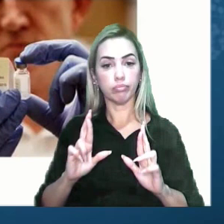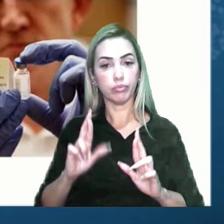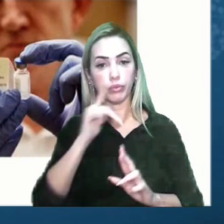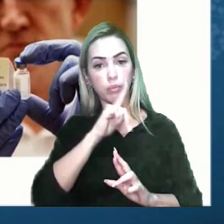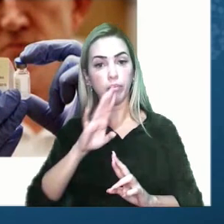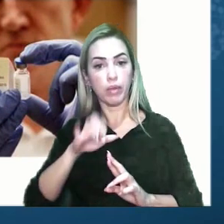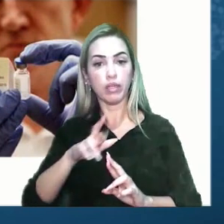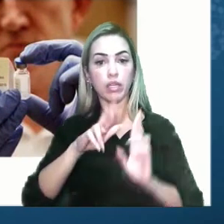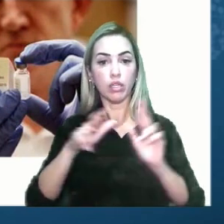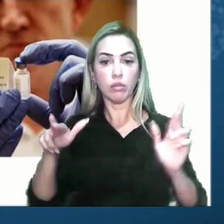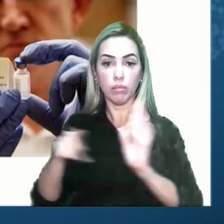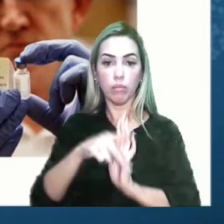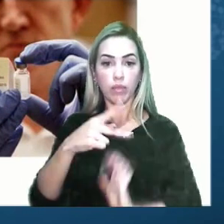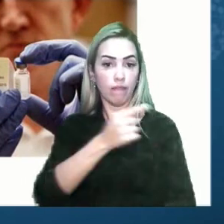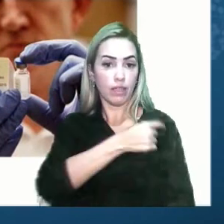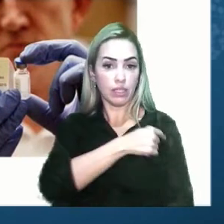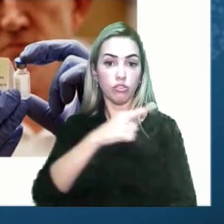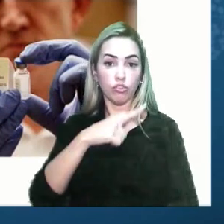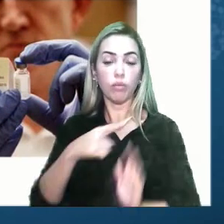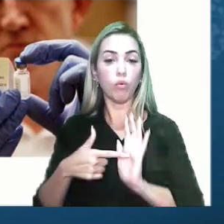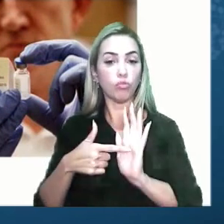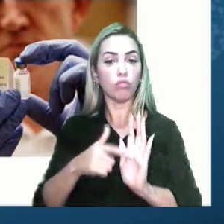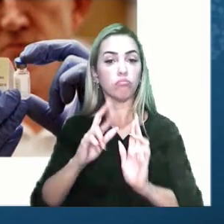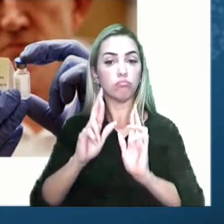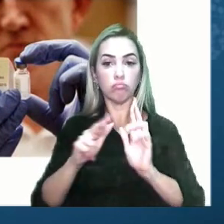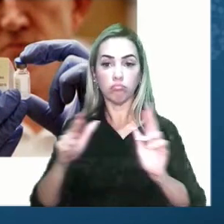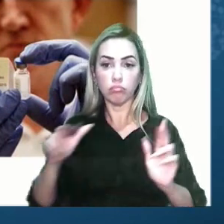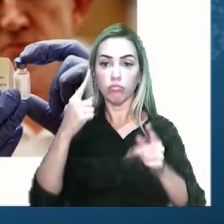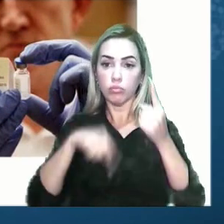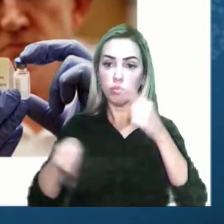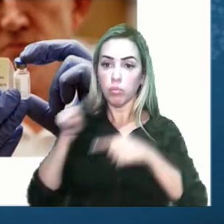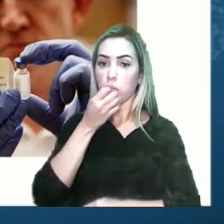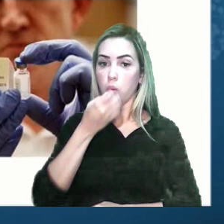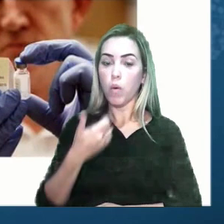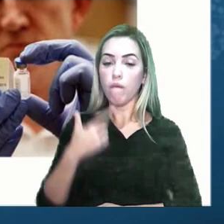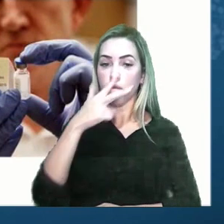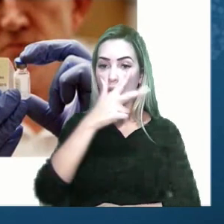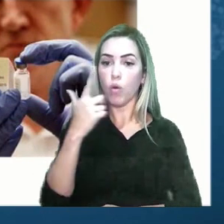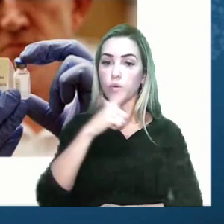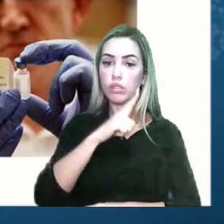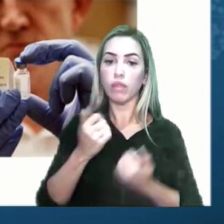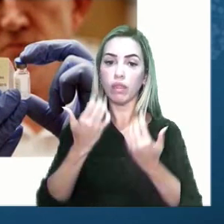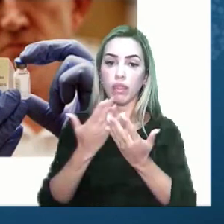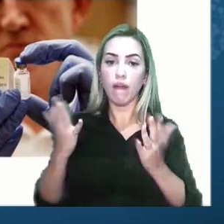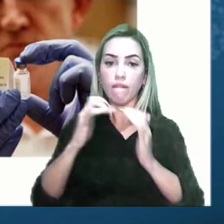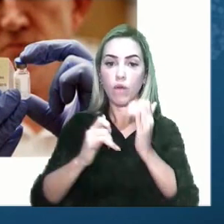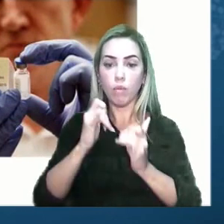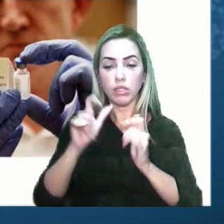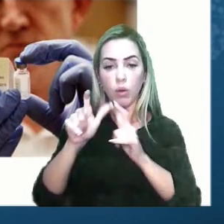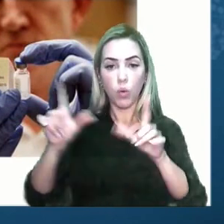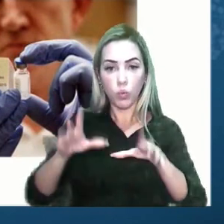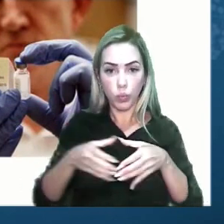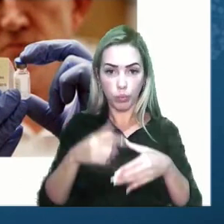Os resultados da vacina estavam induzindo uma resposta imunológica muito forte e conseguimos passar essas informações para outra